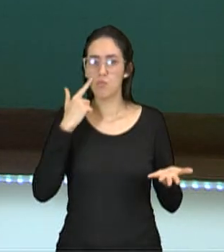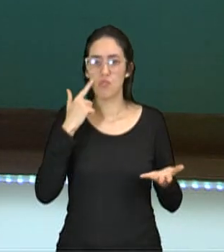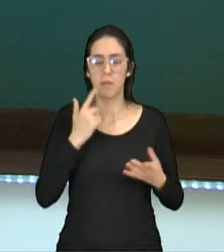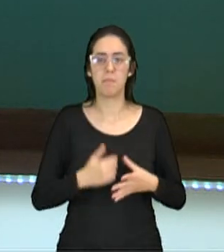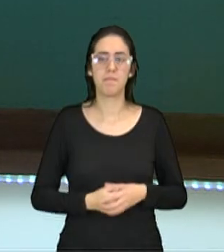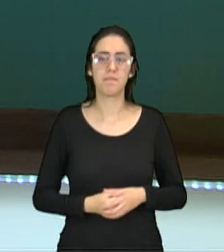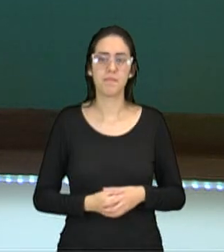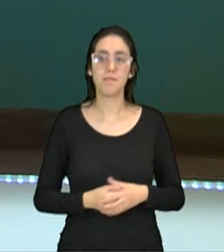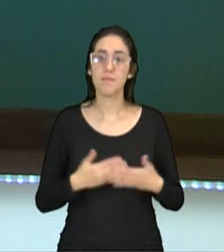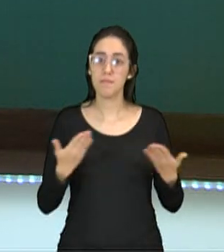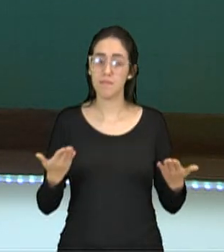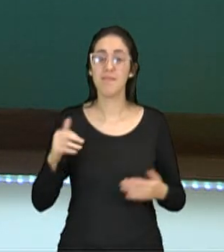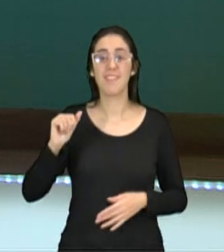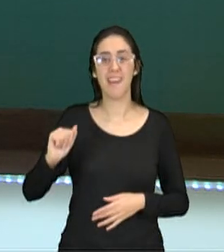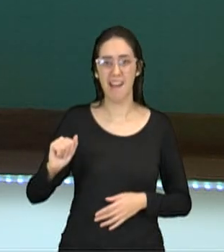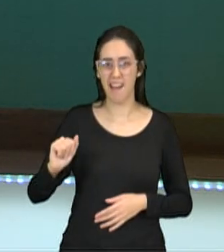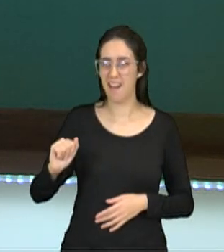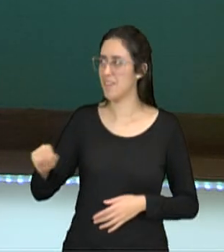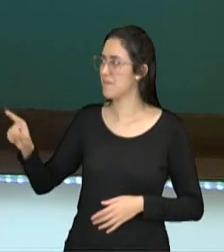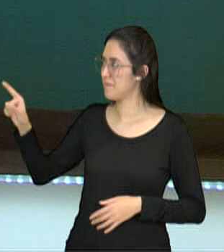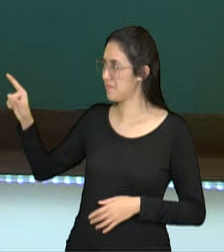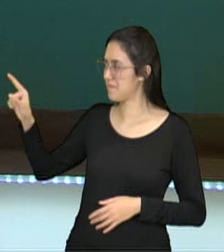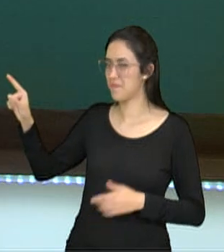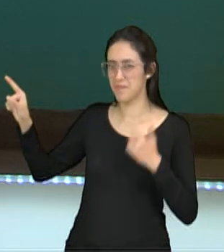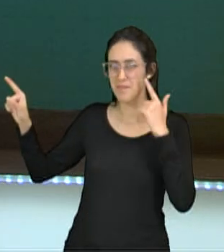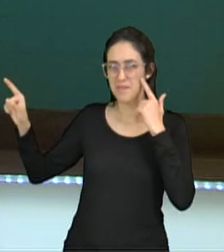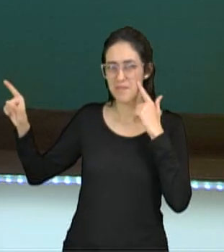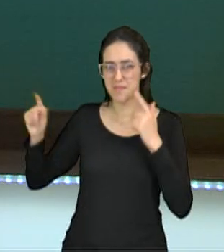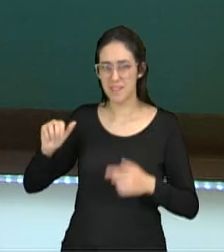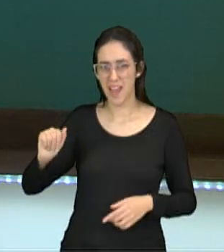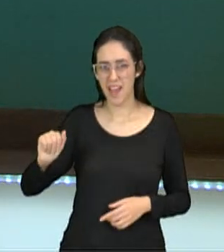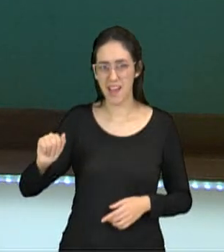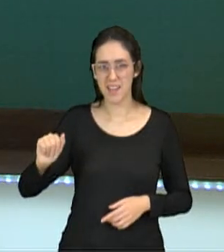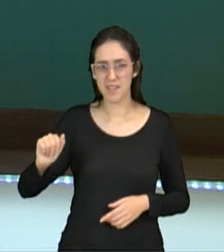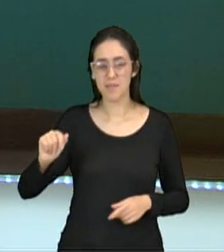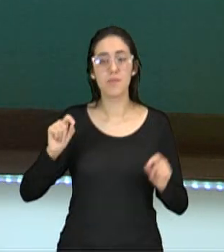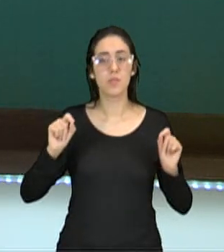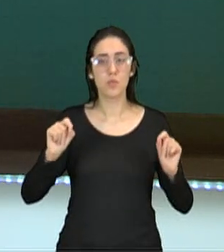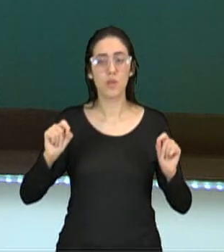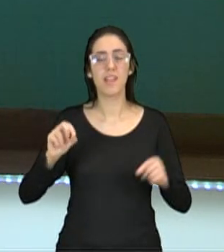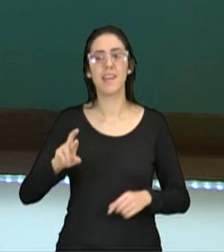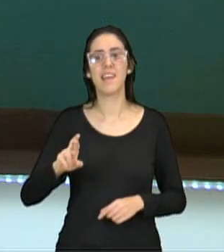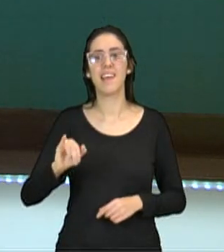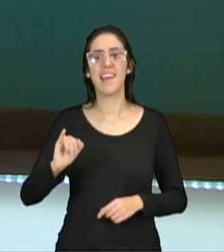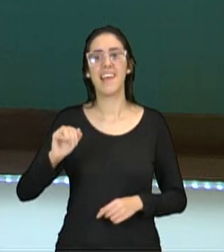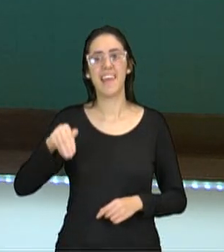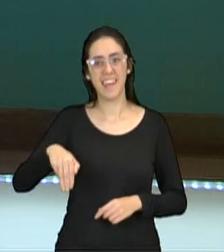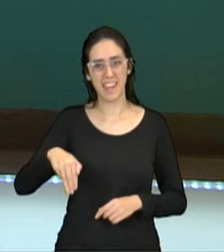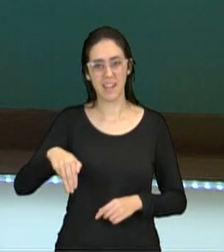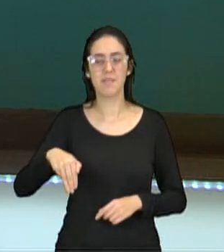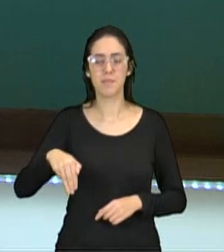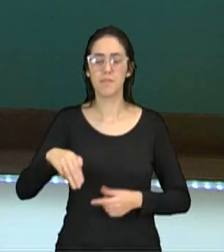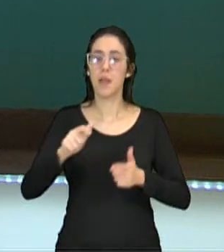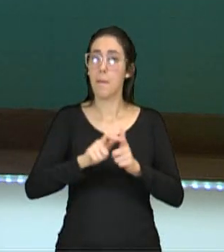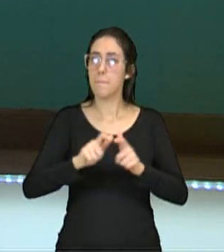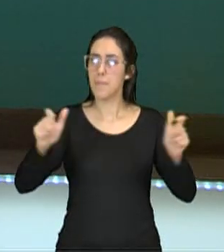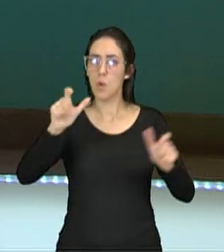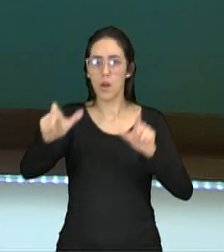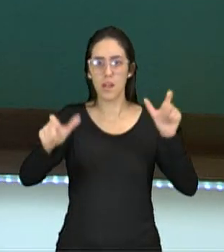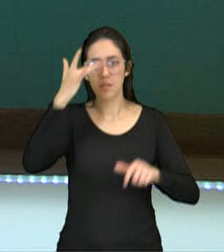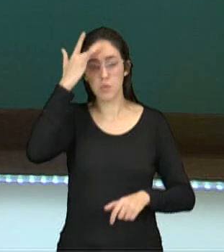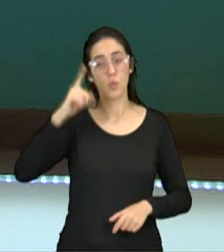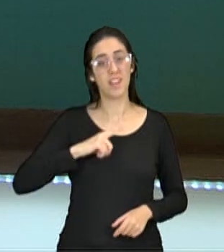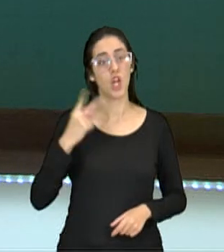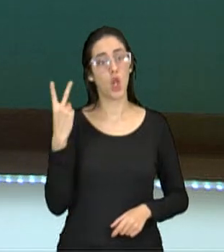Então, a estrutura A, indicada aqui, né, pela letra A, são os rins. Então, a maioria das pessoas tem